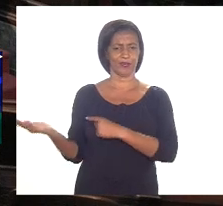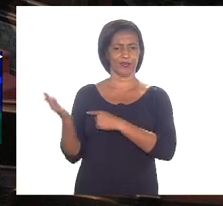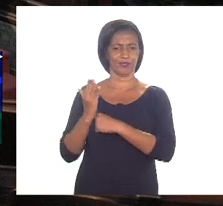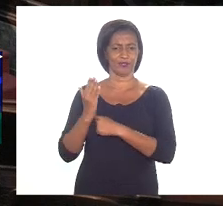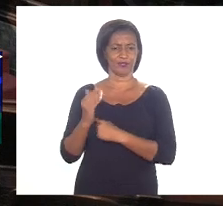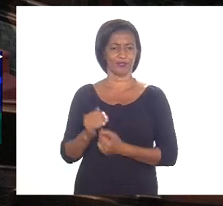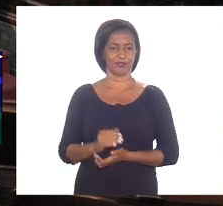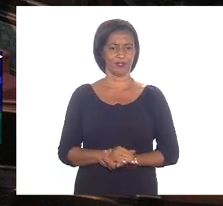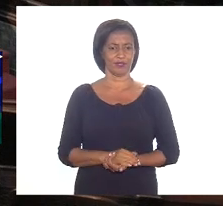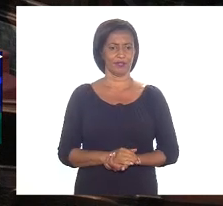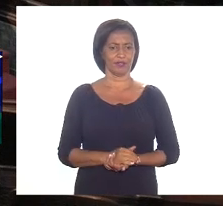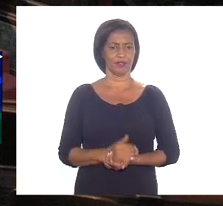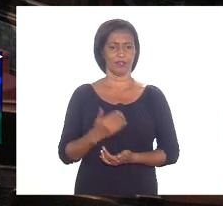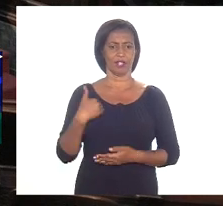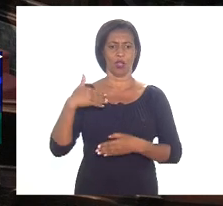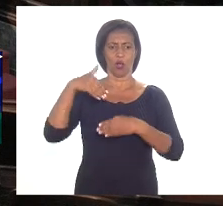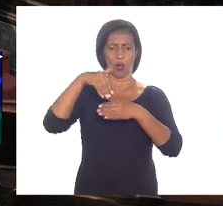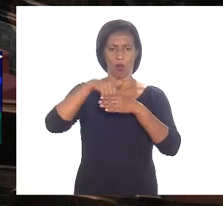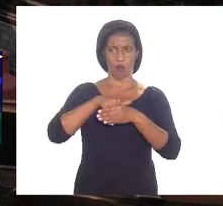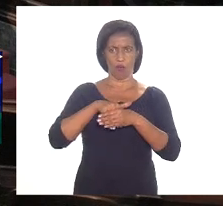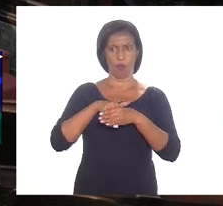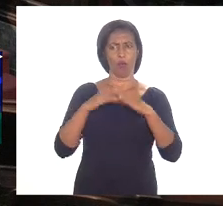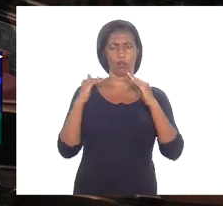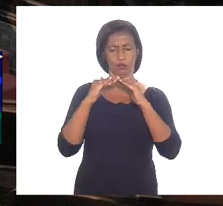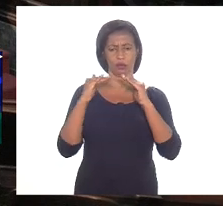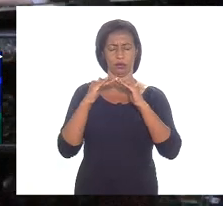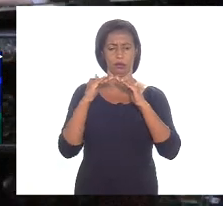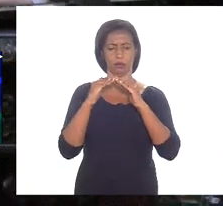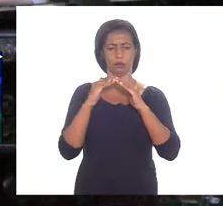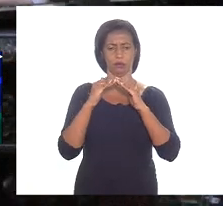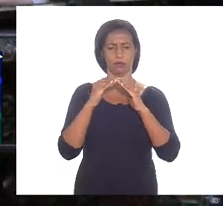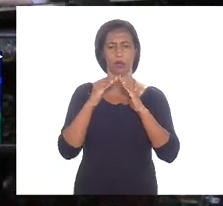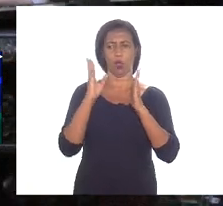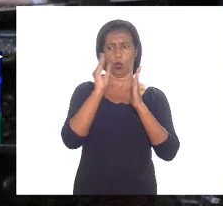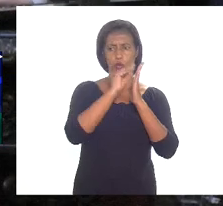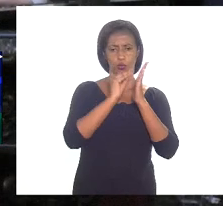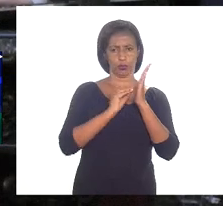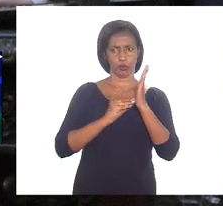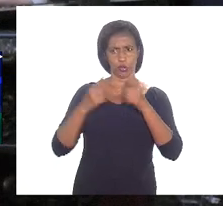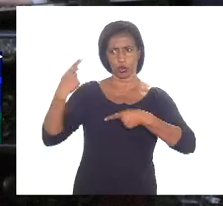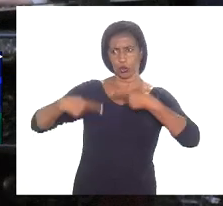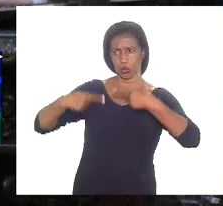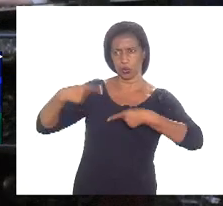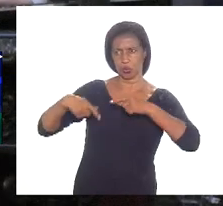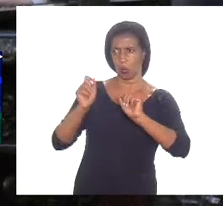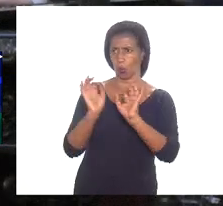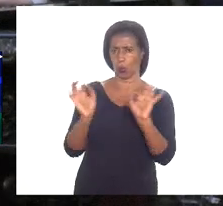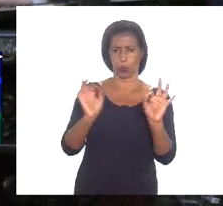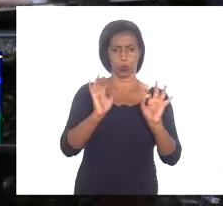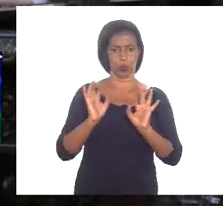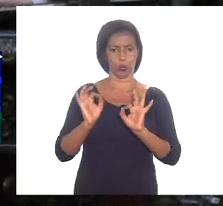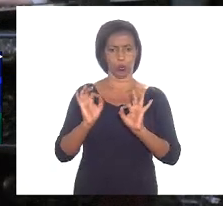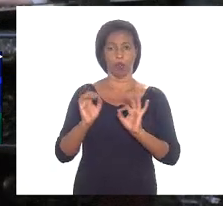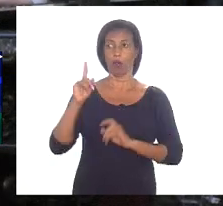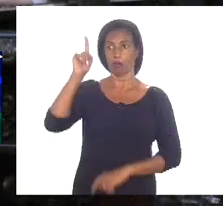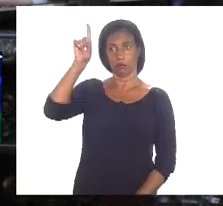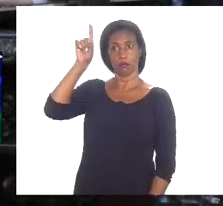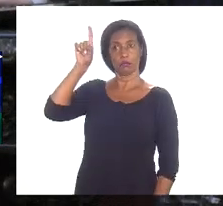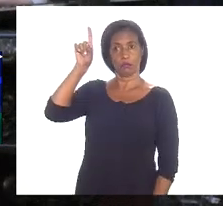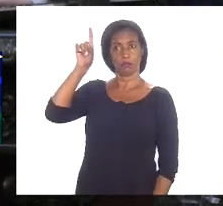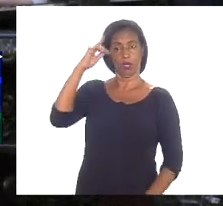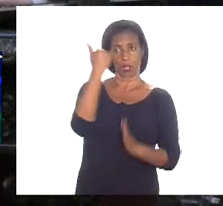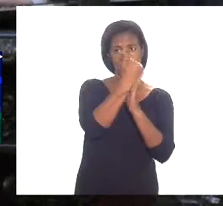o voto favorável seu presente os pareceres emitidos em discussão na venda Presidente